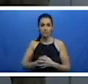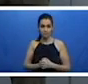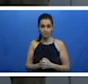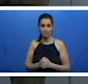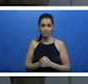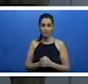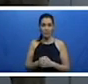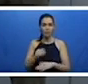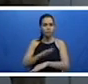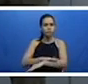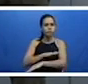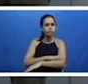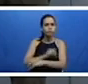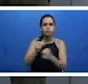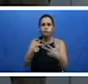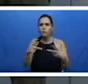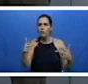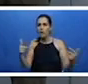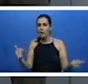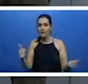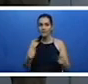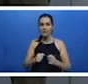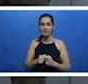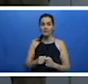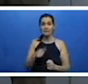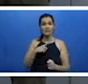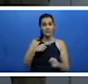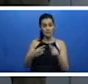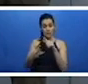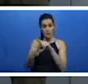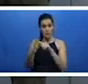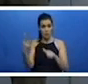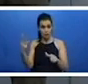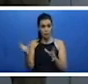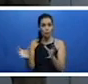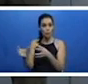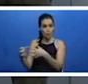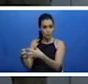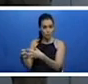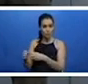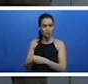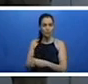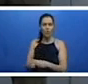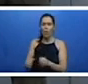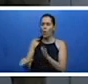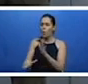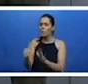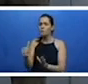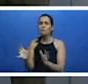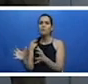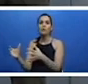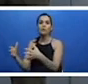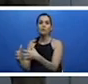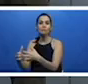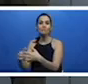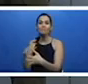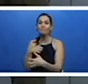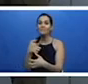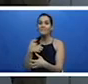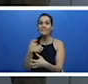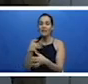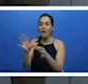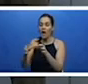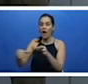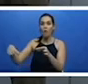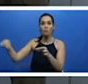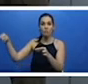estamos em contato direto que são anfíbios. Tem 3 grupos de anfíbios. O primeiro grupo inclui uns anfíbios que não possuem cauda, que é